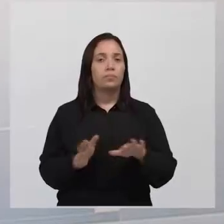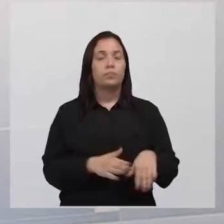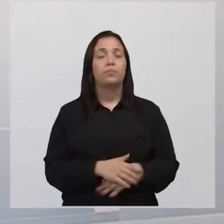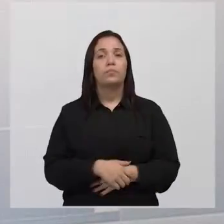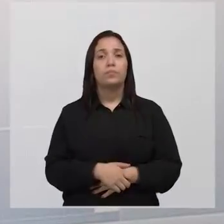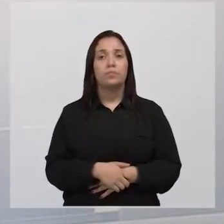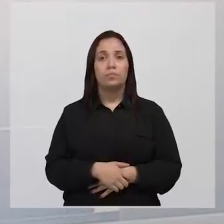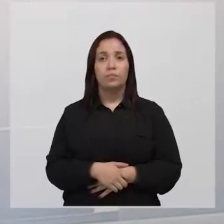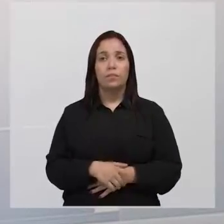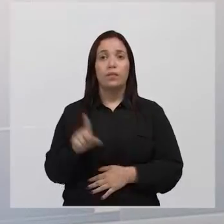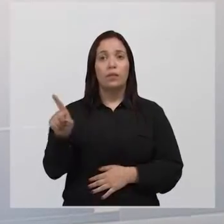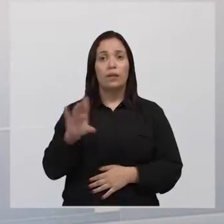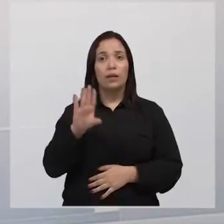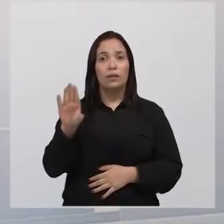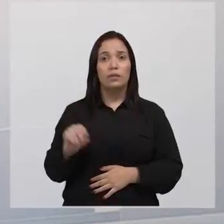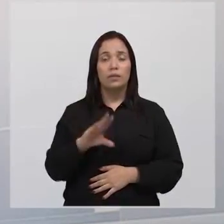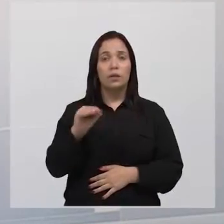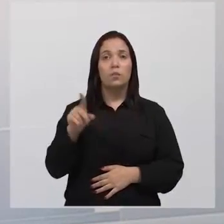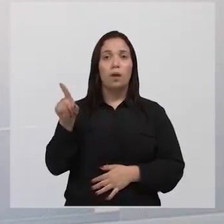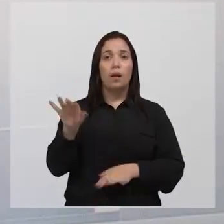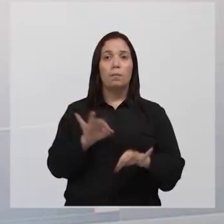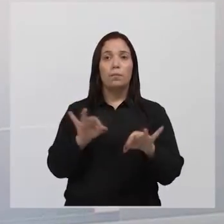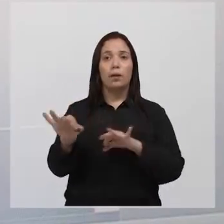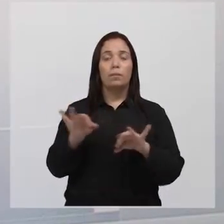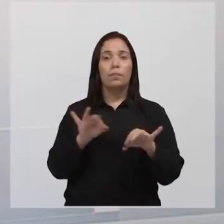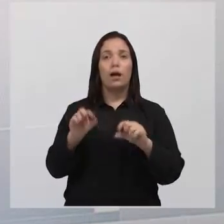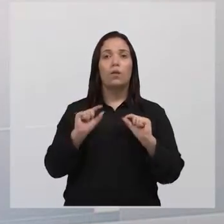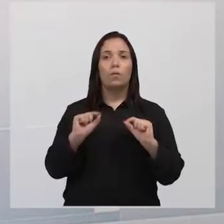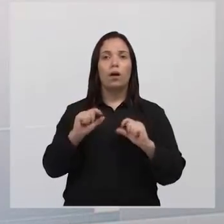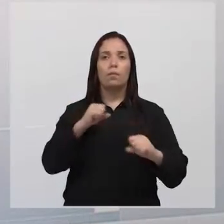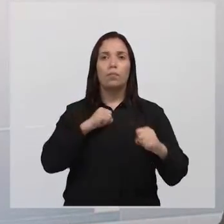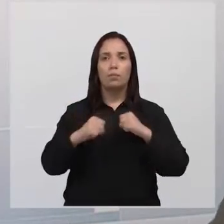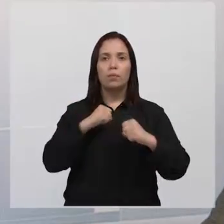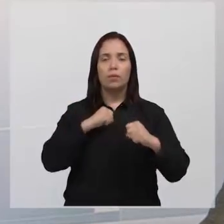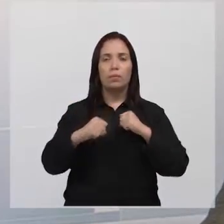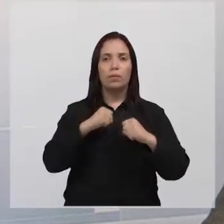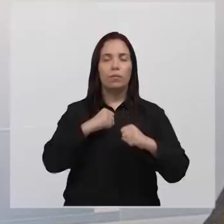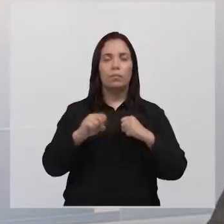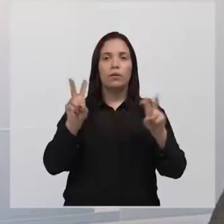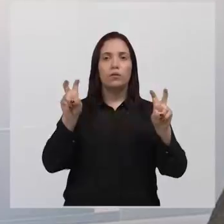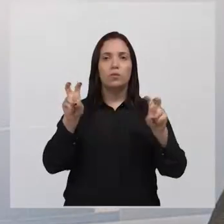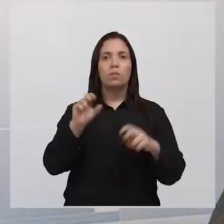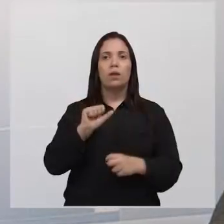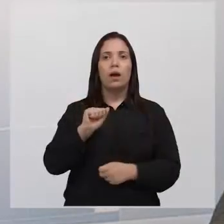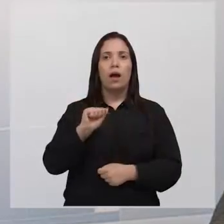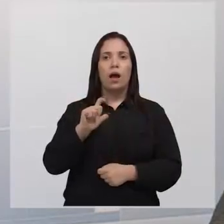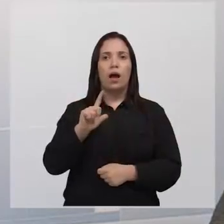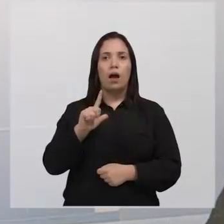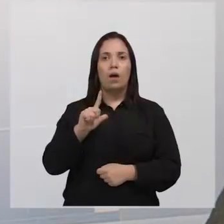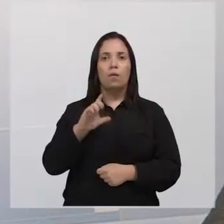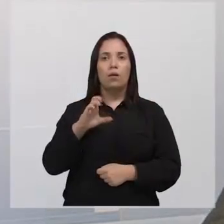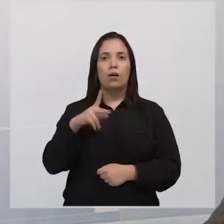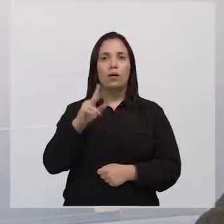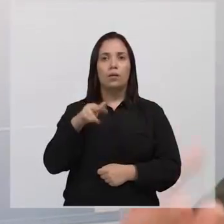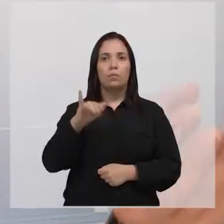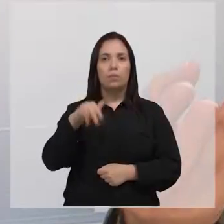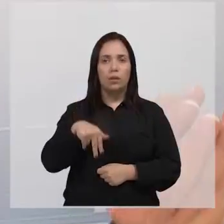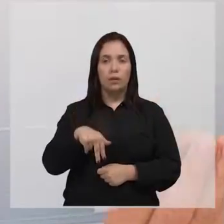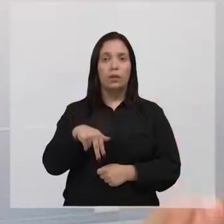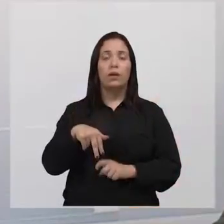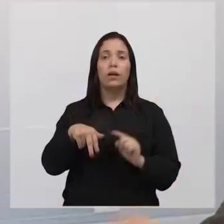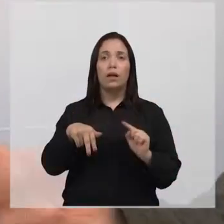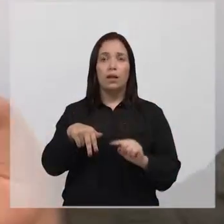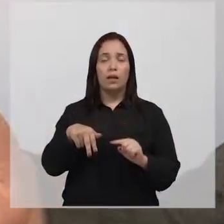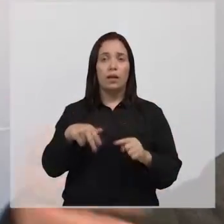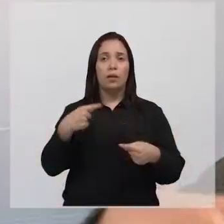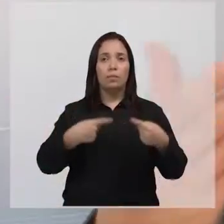lado, o Ciro Gomes se preparava para debater principalmente com o Geraldo Alckmin. Só que Geraldo Alckmin,